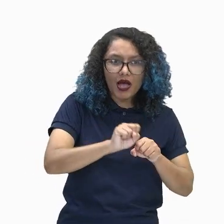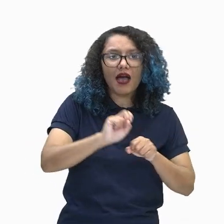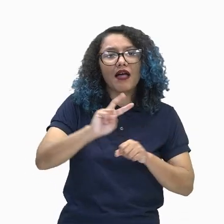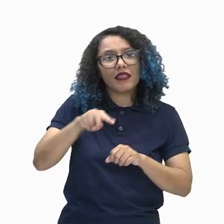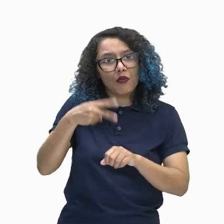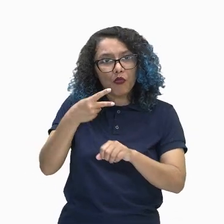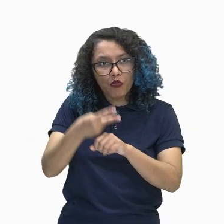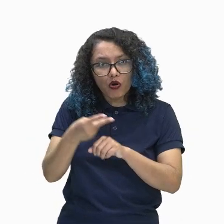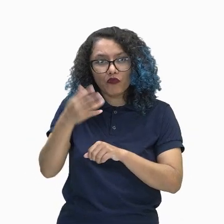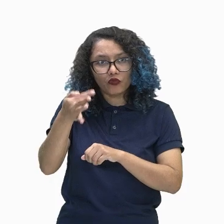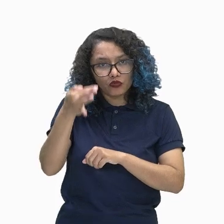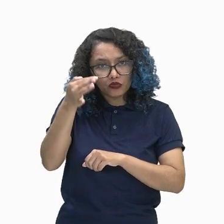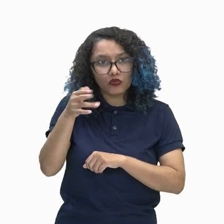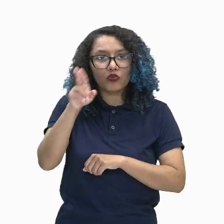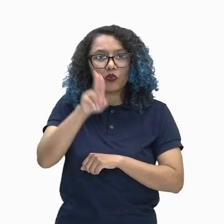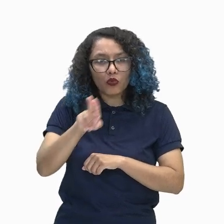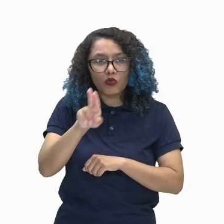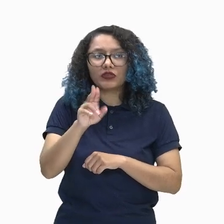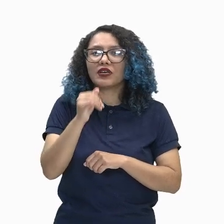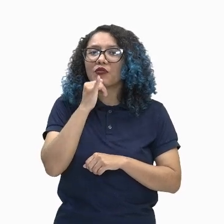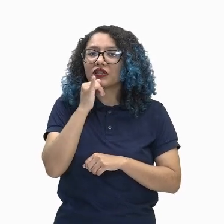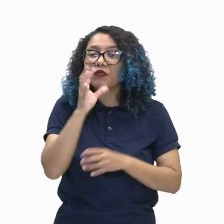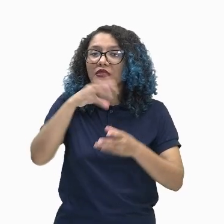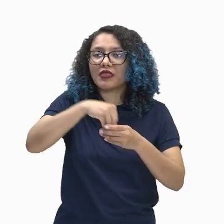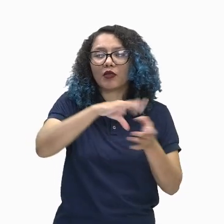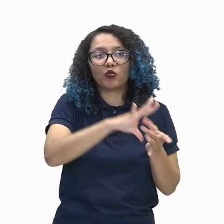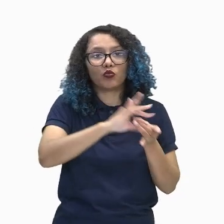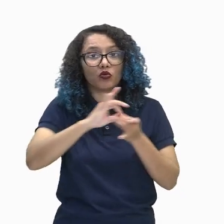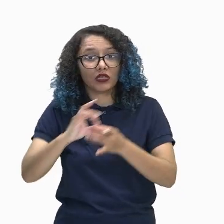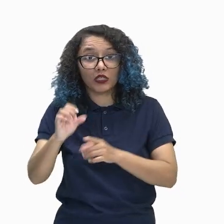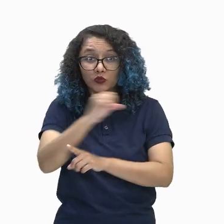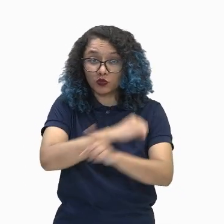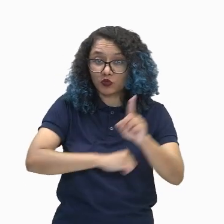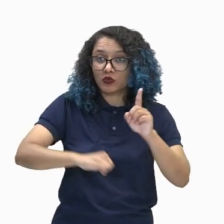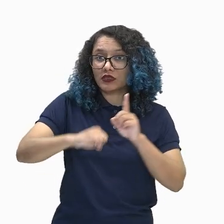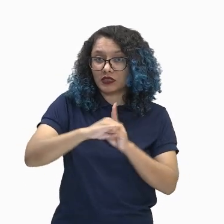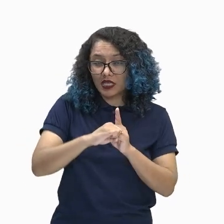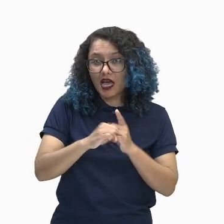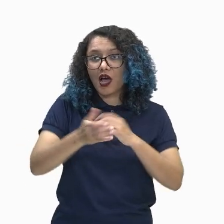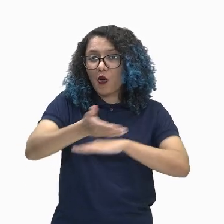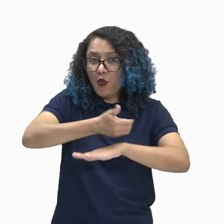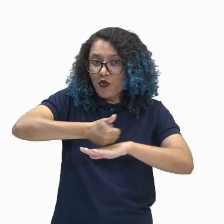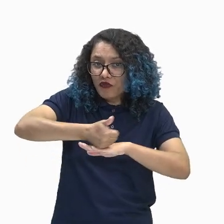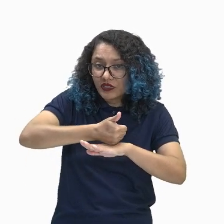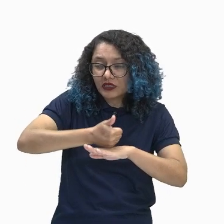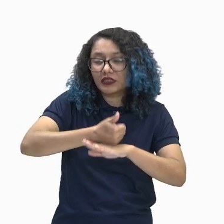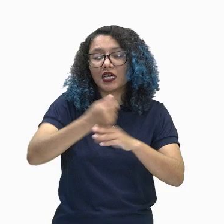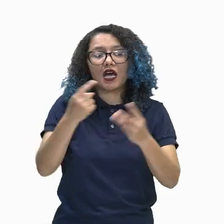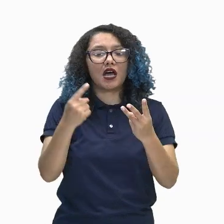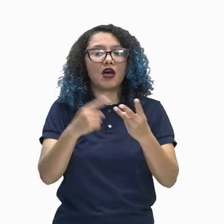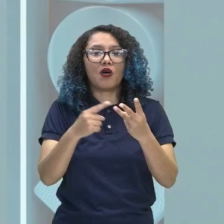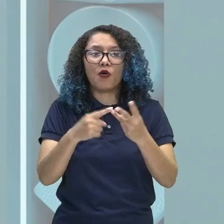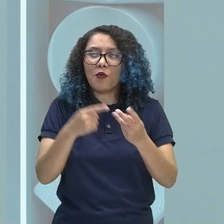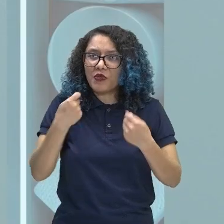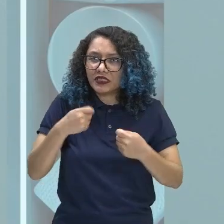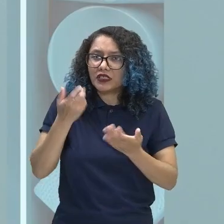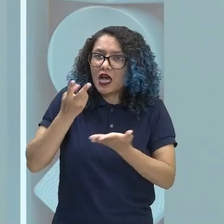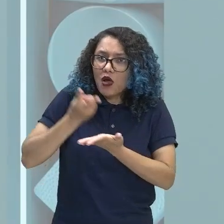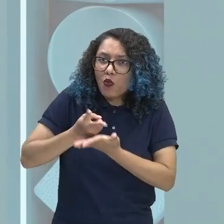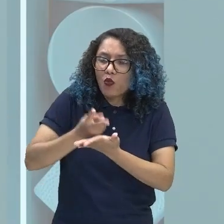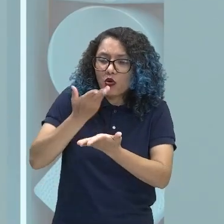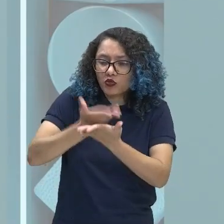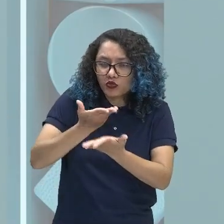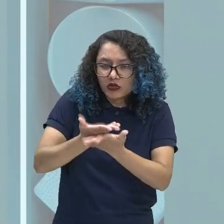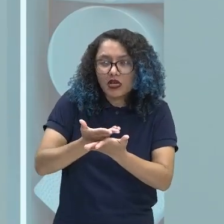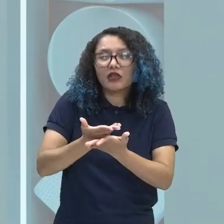a pessoa vai ter uma vida social, né? Ela vai precisar ter uma profissão, ela vai precisar continuar estudando, né?